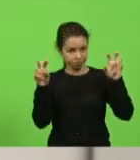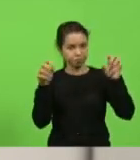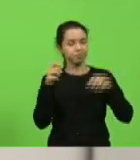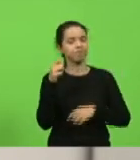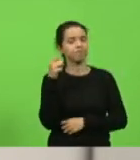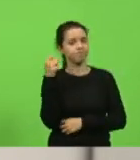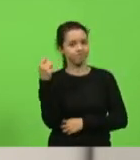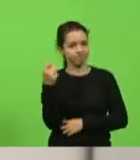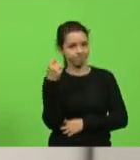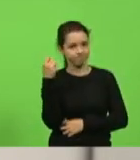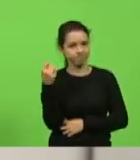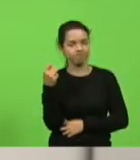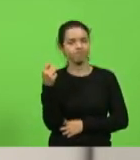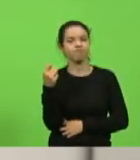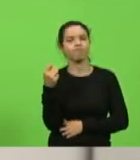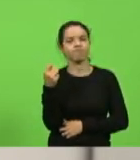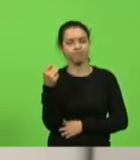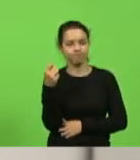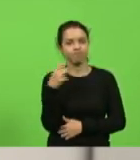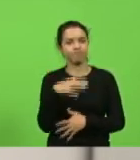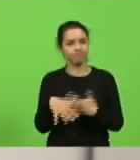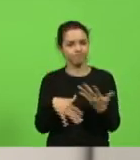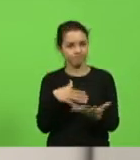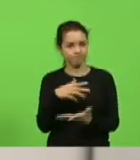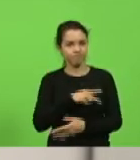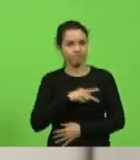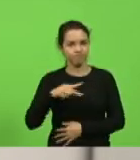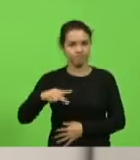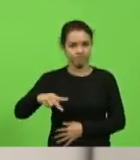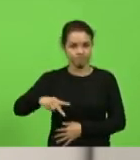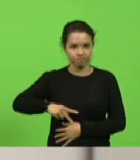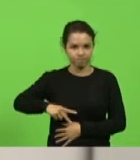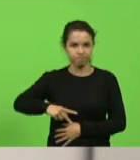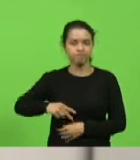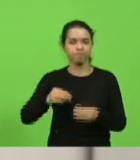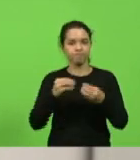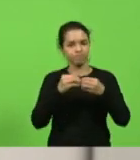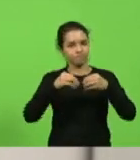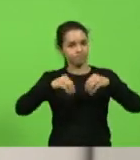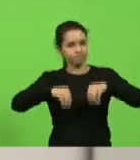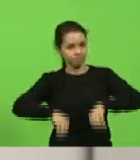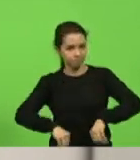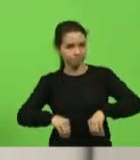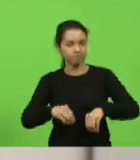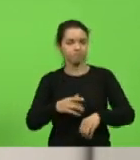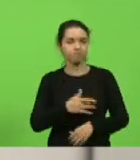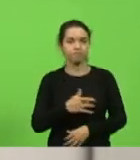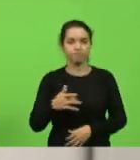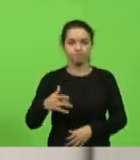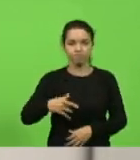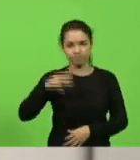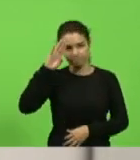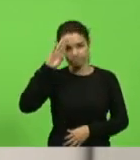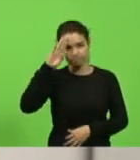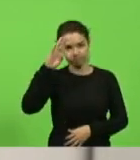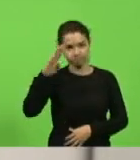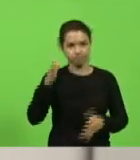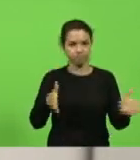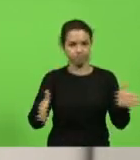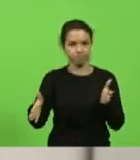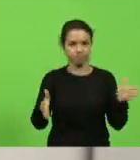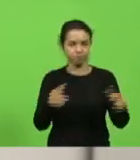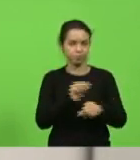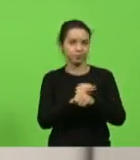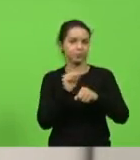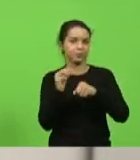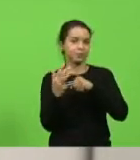e aviltam o trato da coisa pública, notadamente a saúde pública em tempos de pandemia. Os fatos